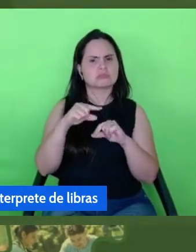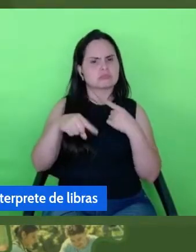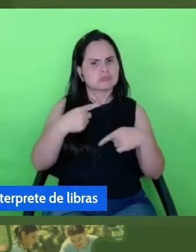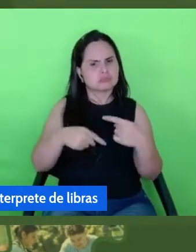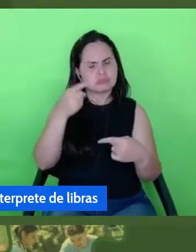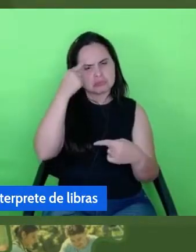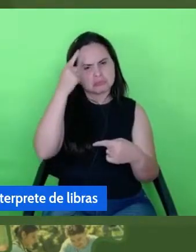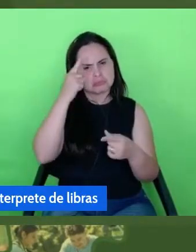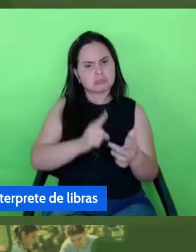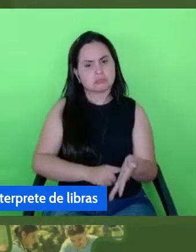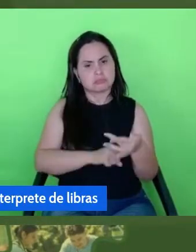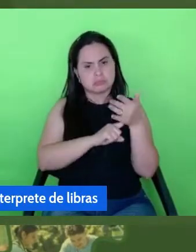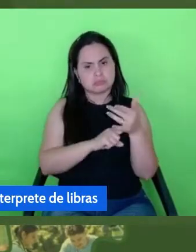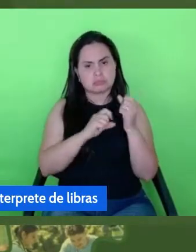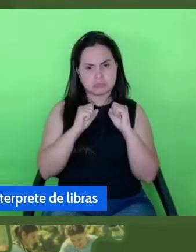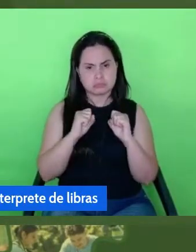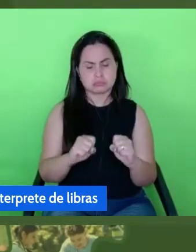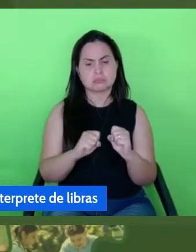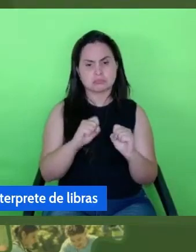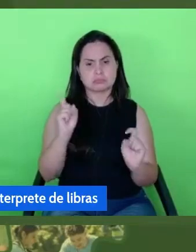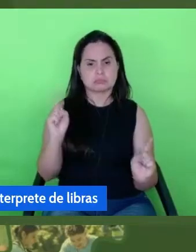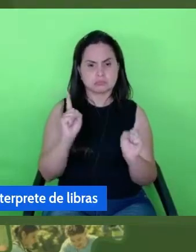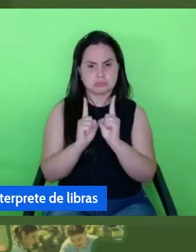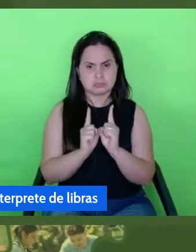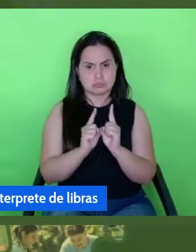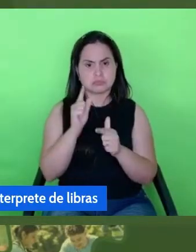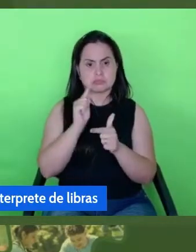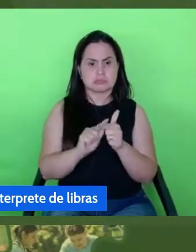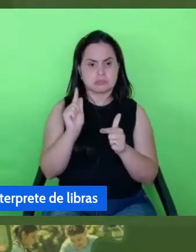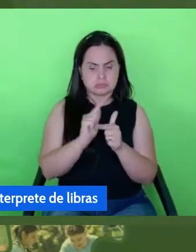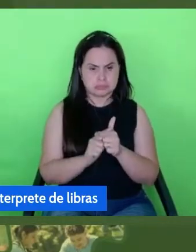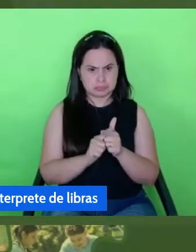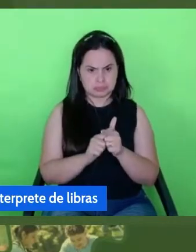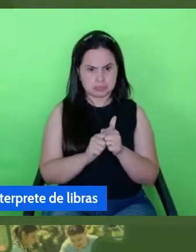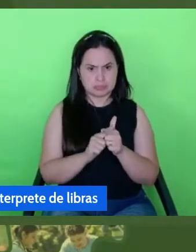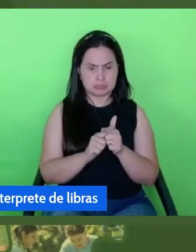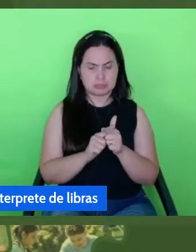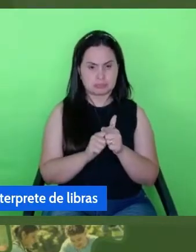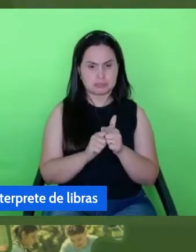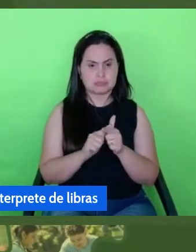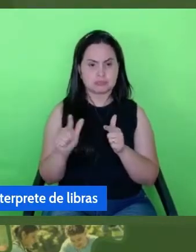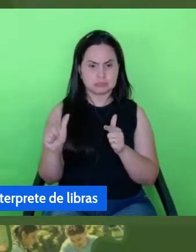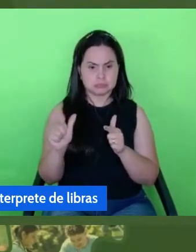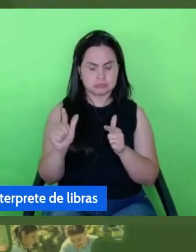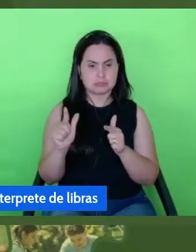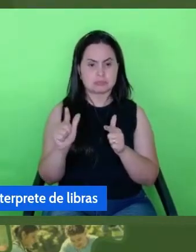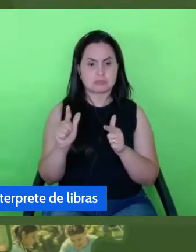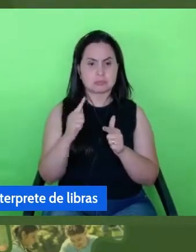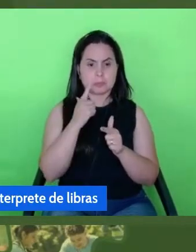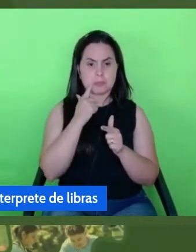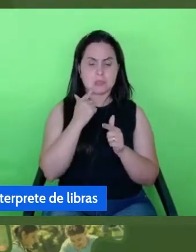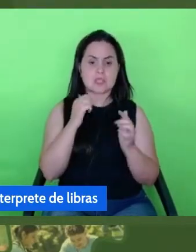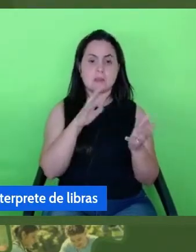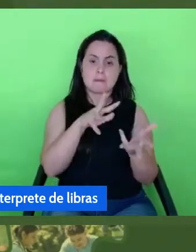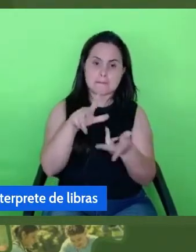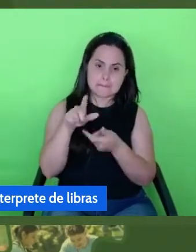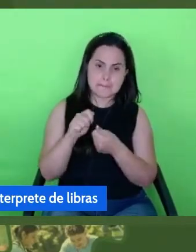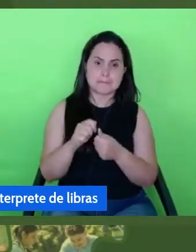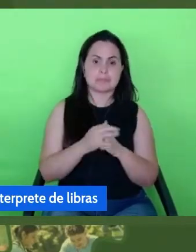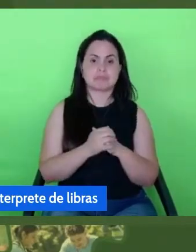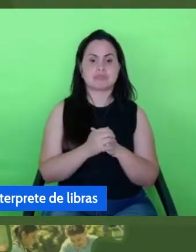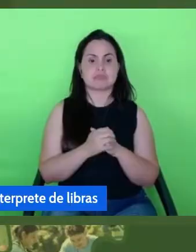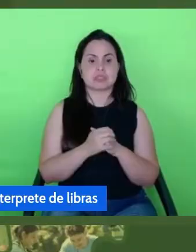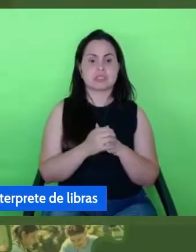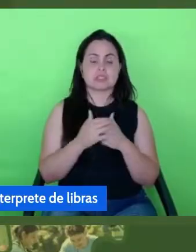uma tecnologia que possa atender problemas similares, né, para o planeta, vamos dizer assim. Então, assim,